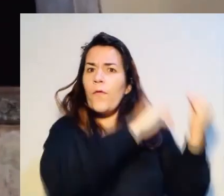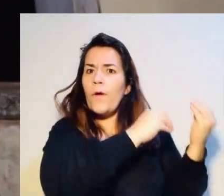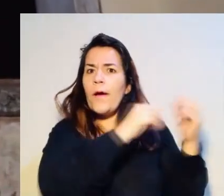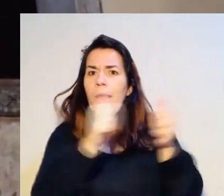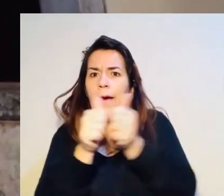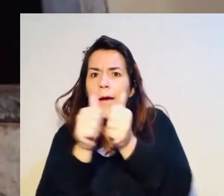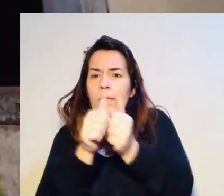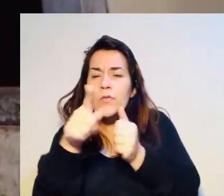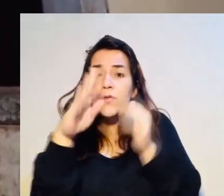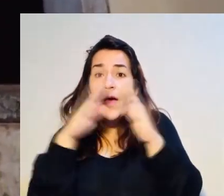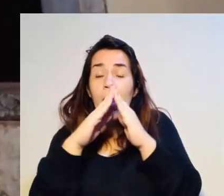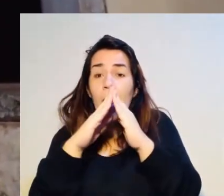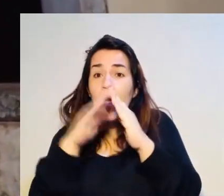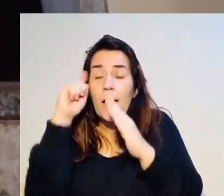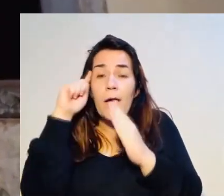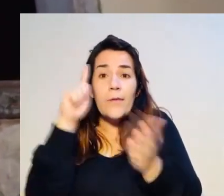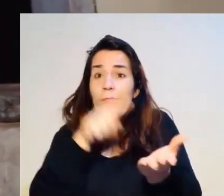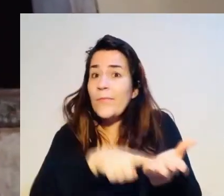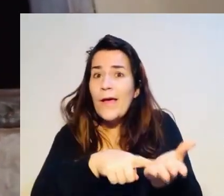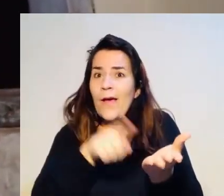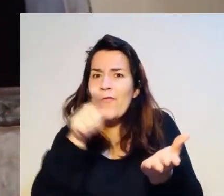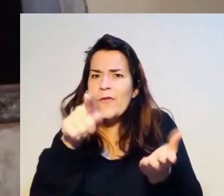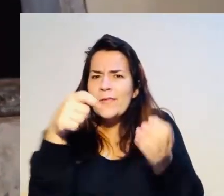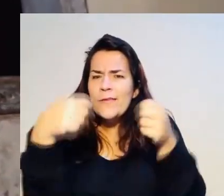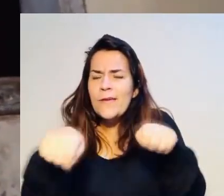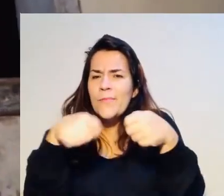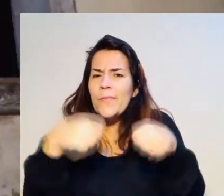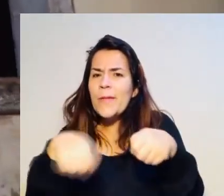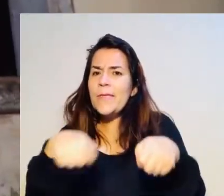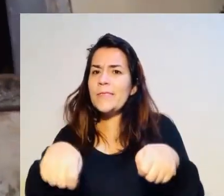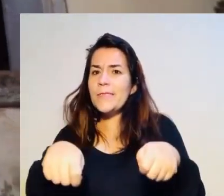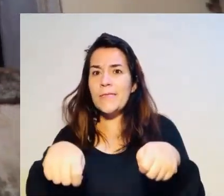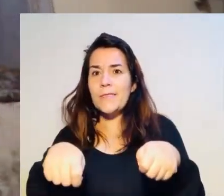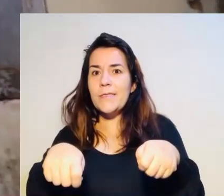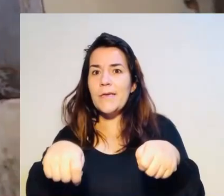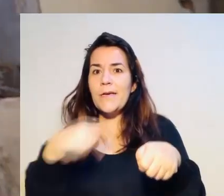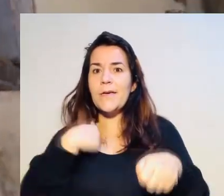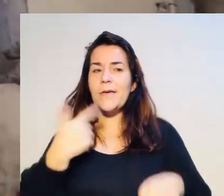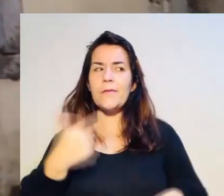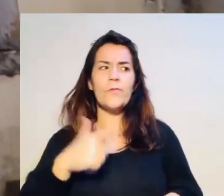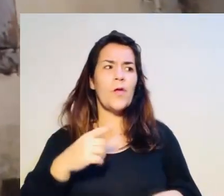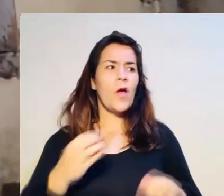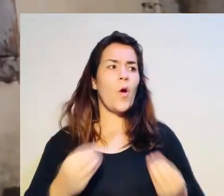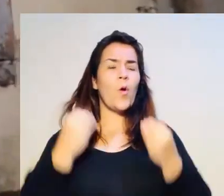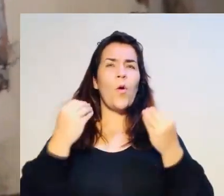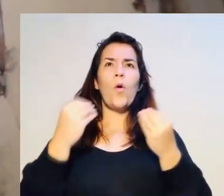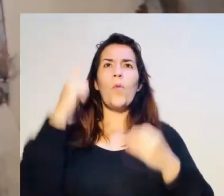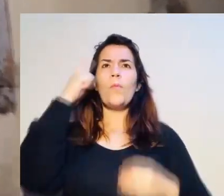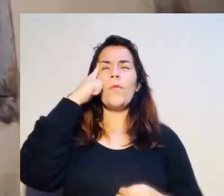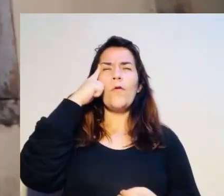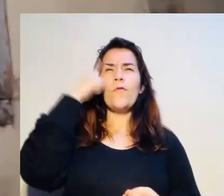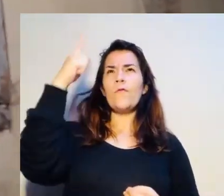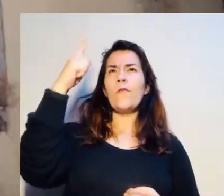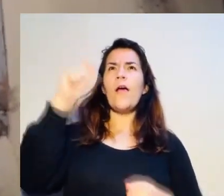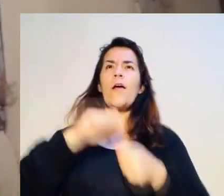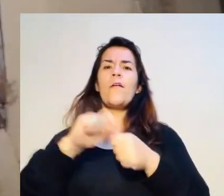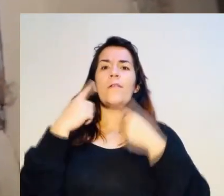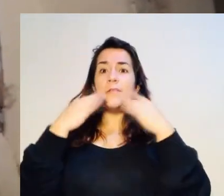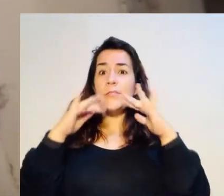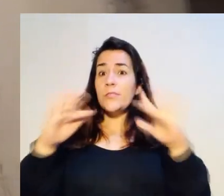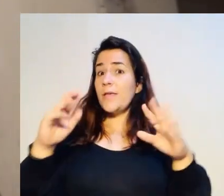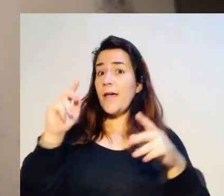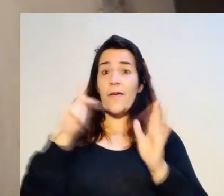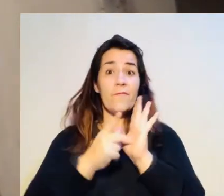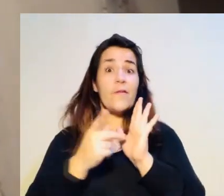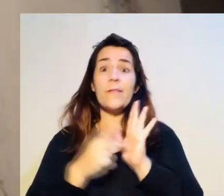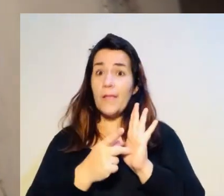E é exatamente dela que você precisa. Eu não tenho nem como desconfiar disso e não